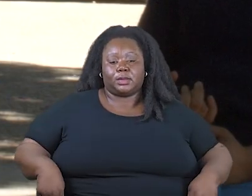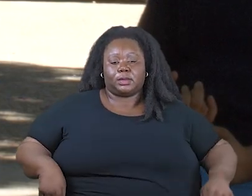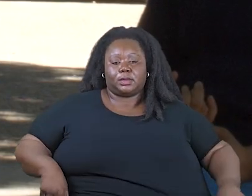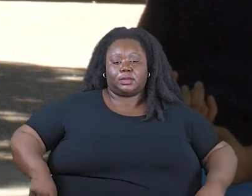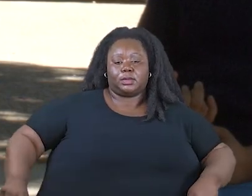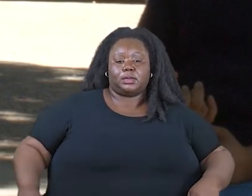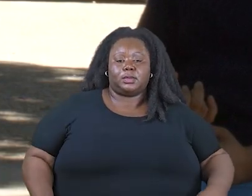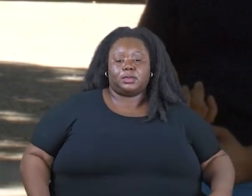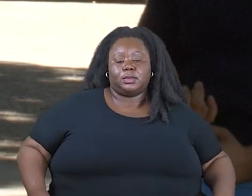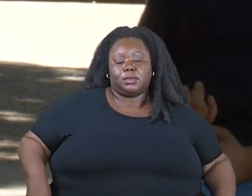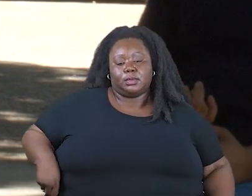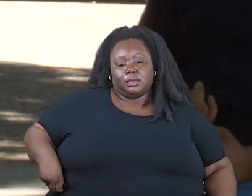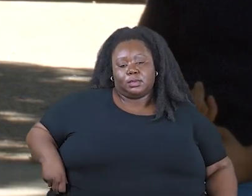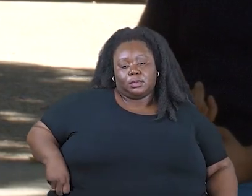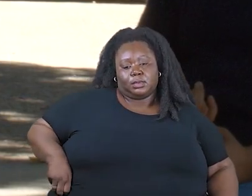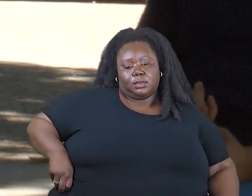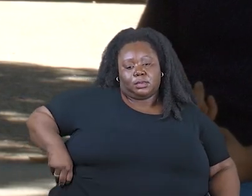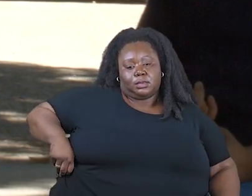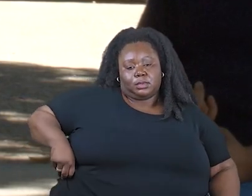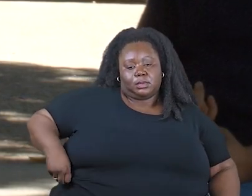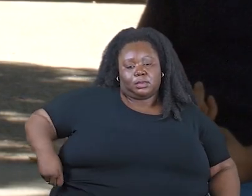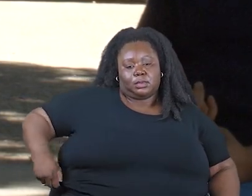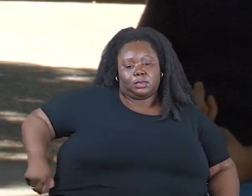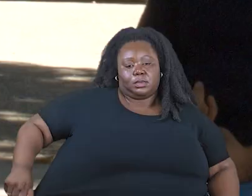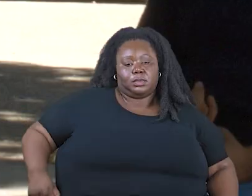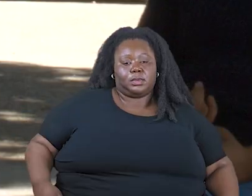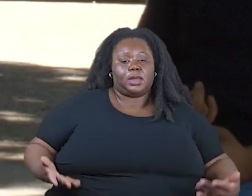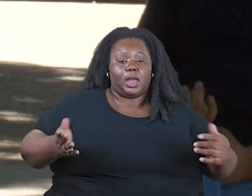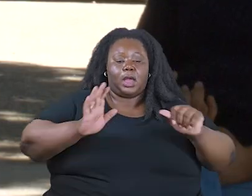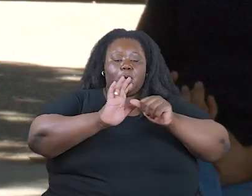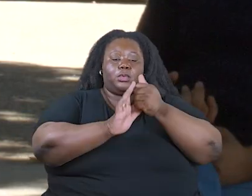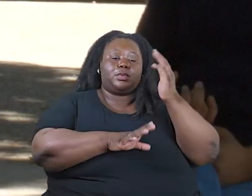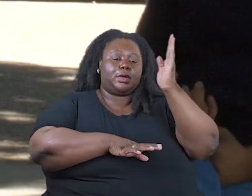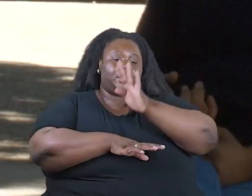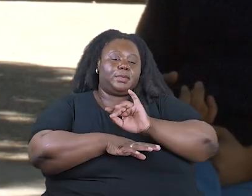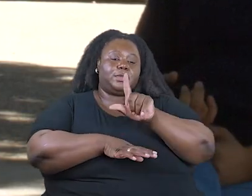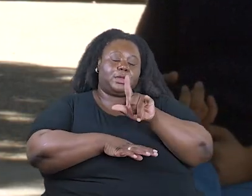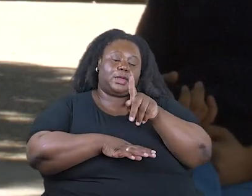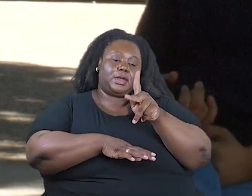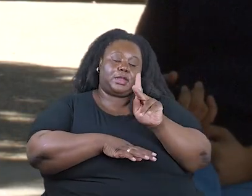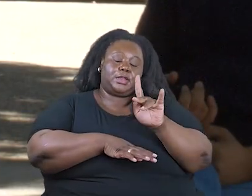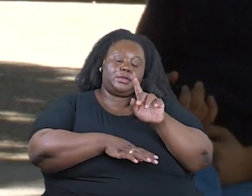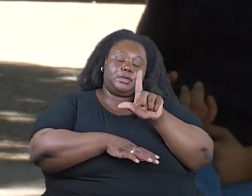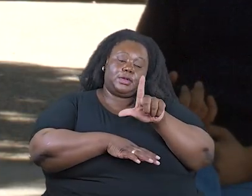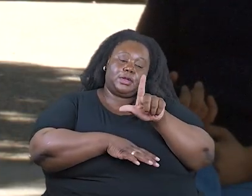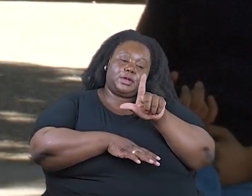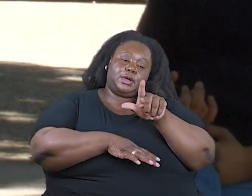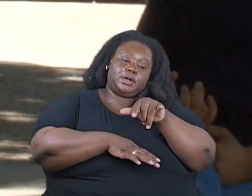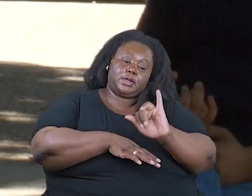ideia de que é múltiplo, por exemplo, a única artista brasileira aqui é a Lígia Clark.